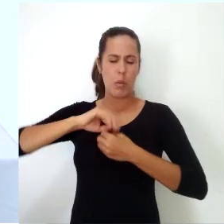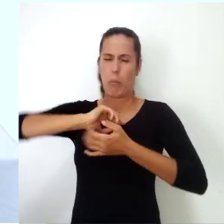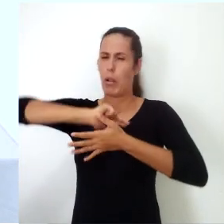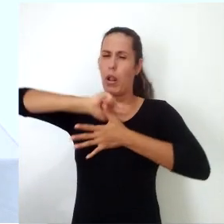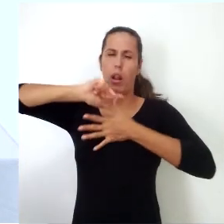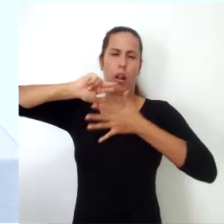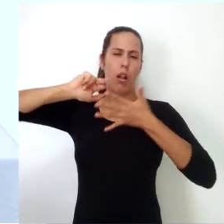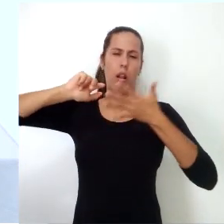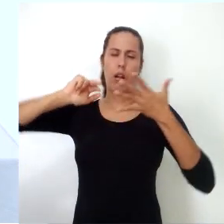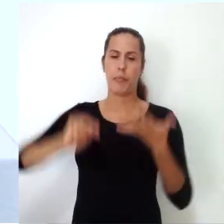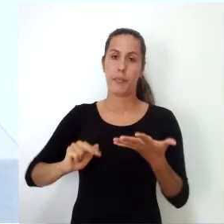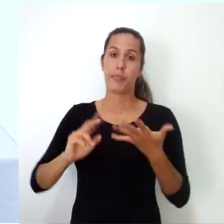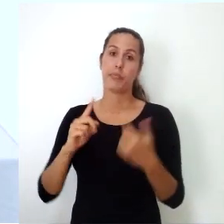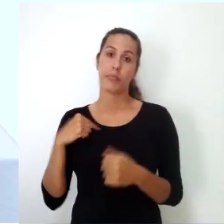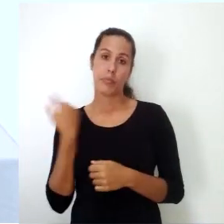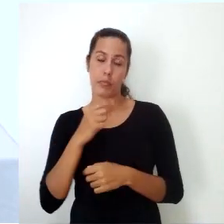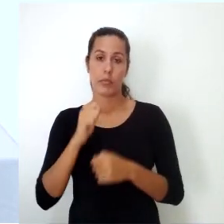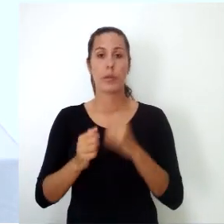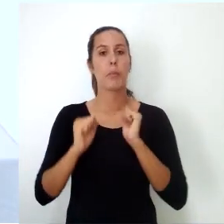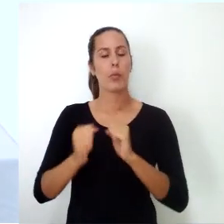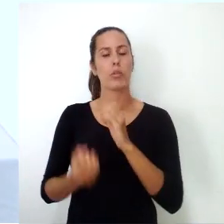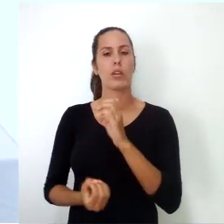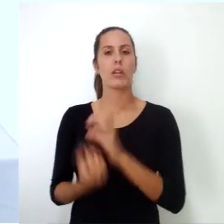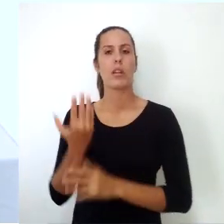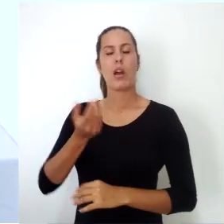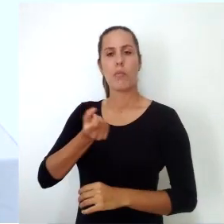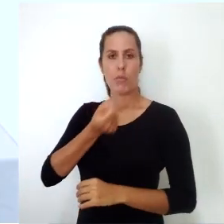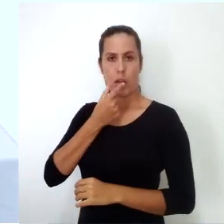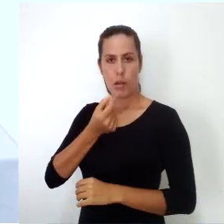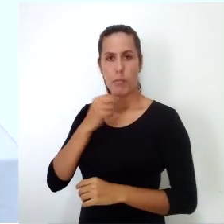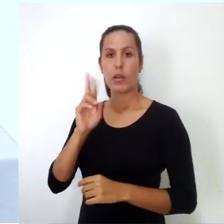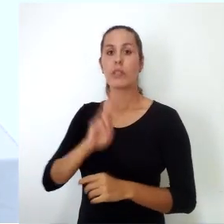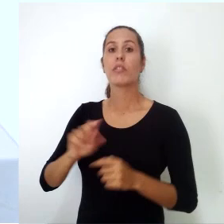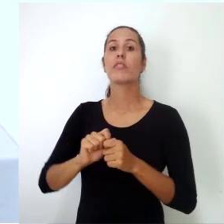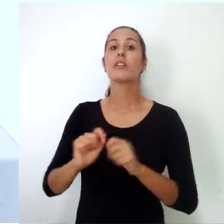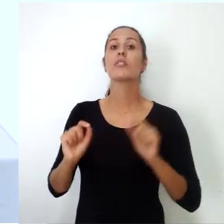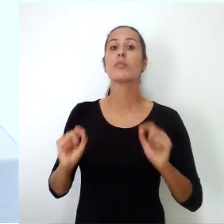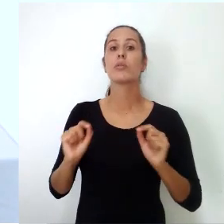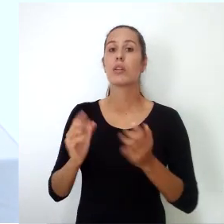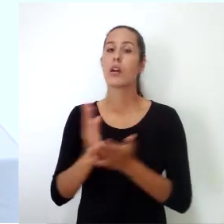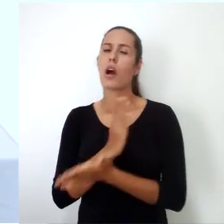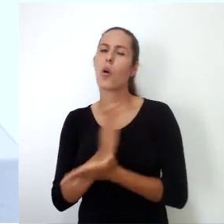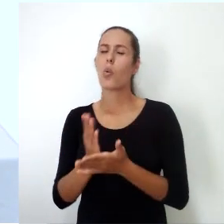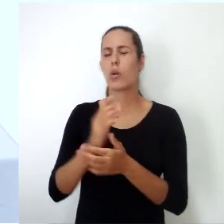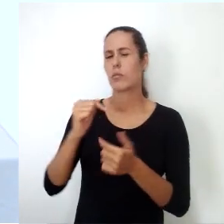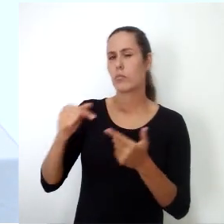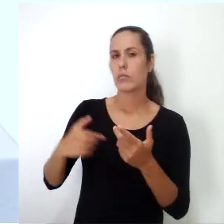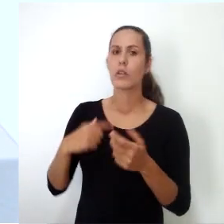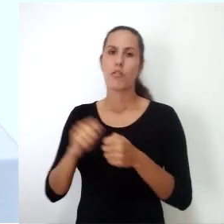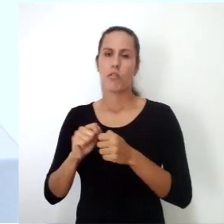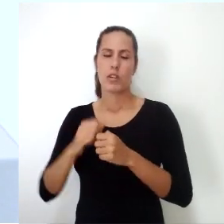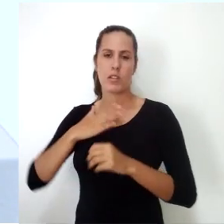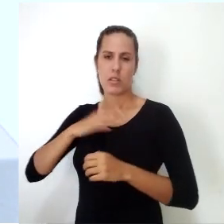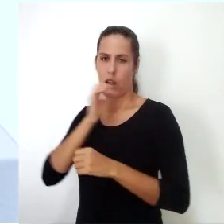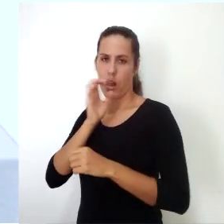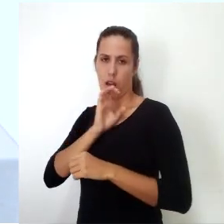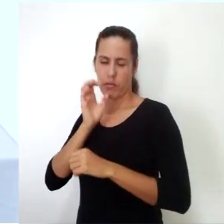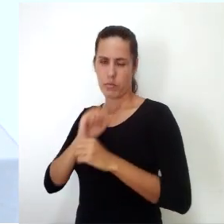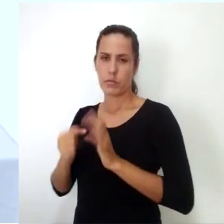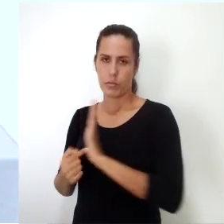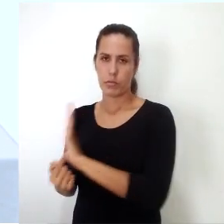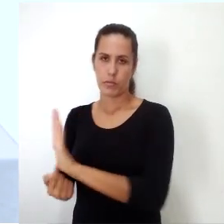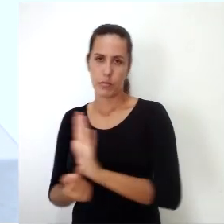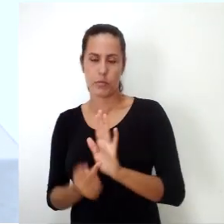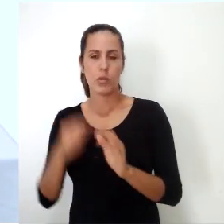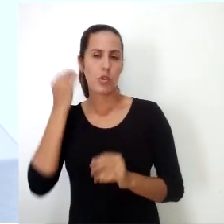combater, né, a muitas dores, a muitas coisas, certo? E para poder fazer esse medicamento, a gente vai utilizar